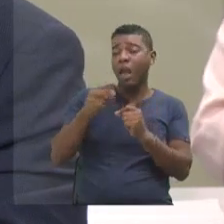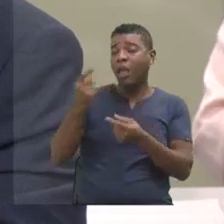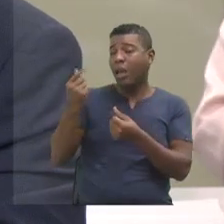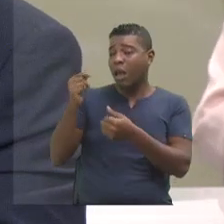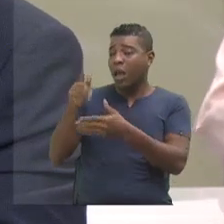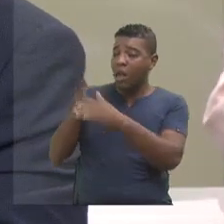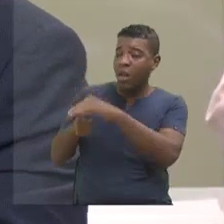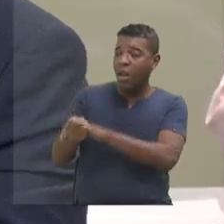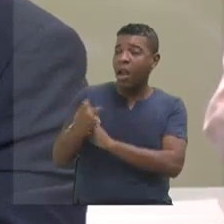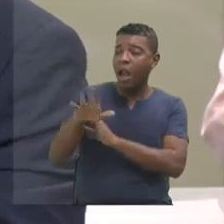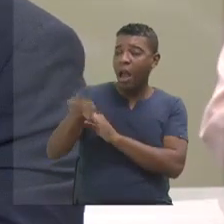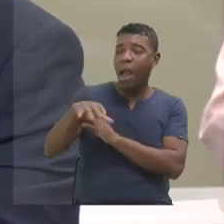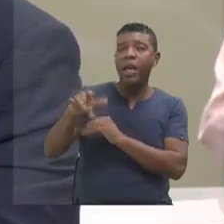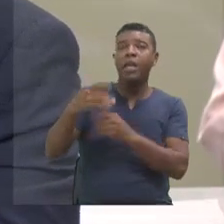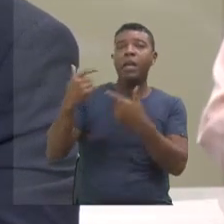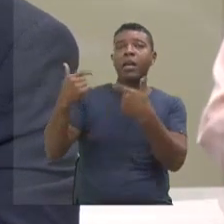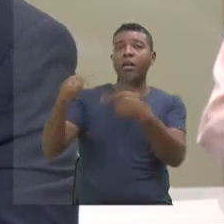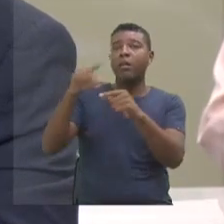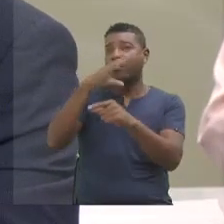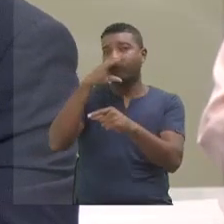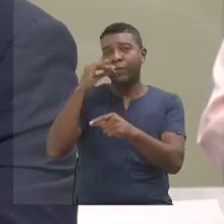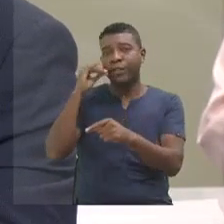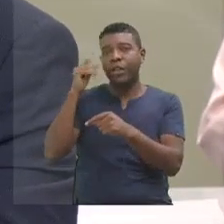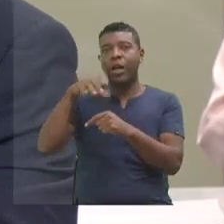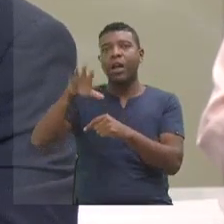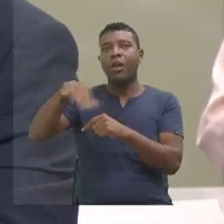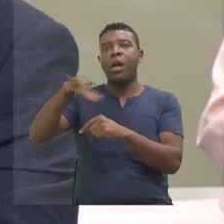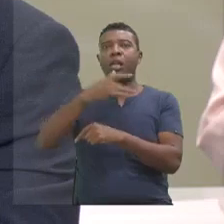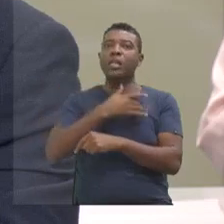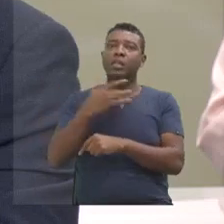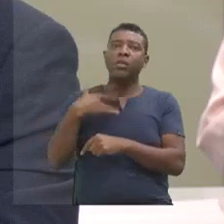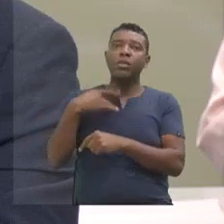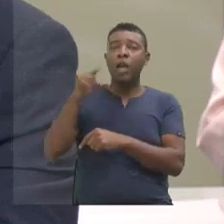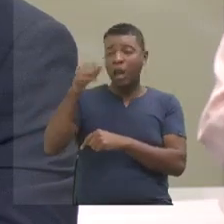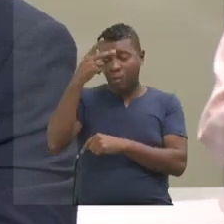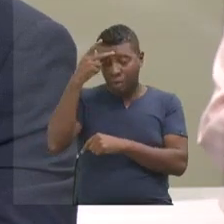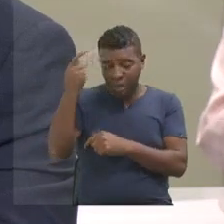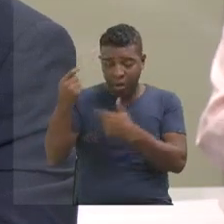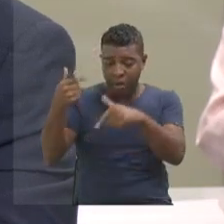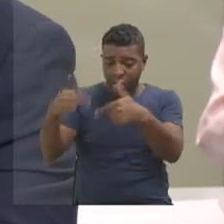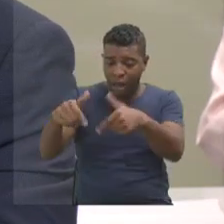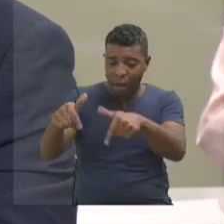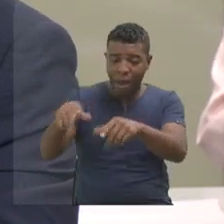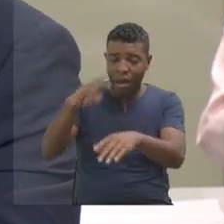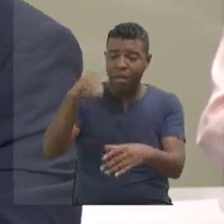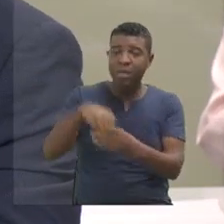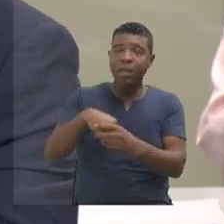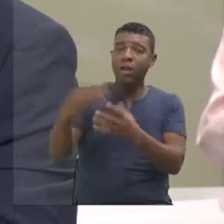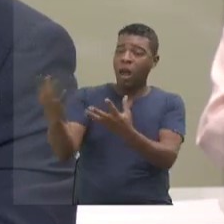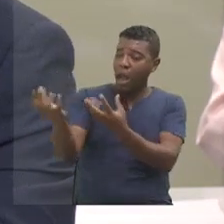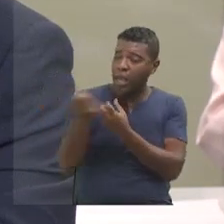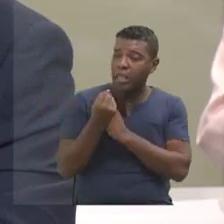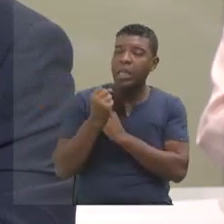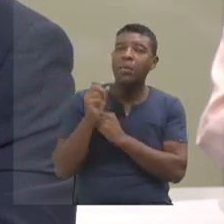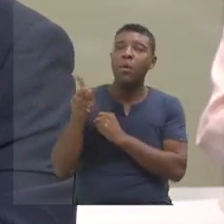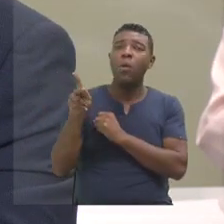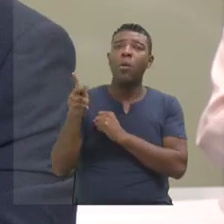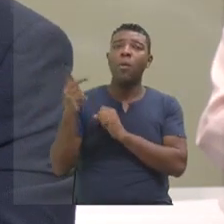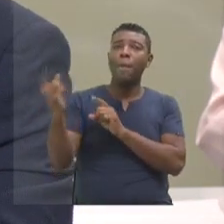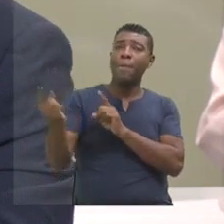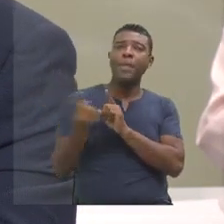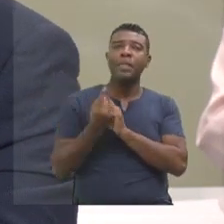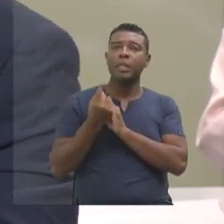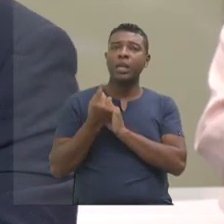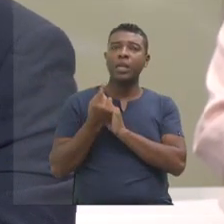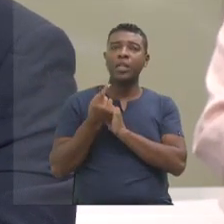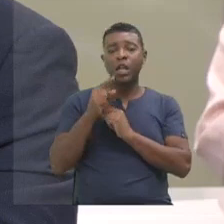da Saúde naquele que no dia a dia opera o SUS aquele que recebe o paciente aquele que vai cuidar do paciente